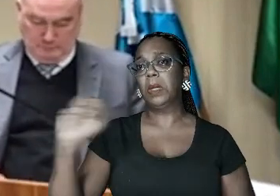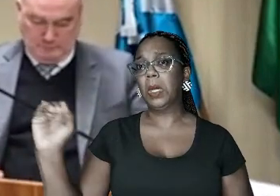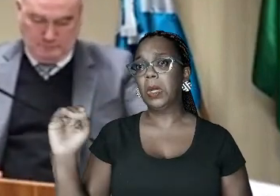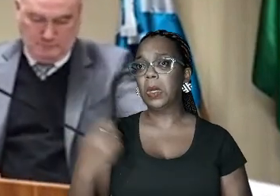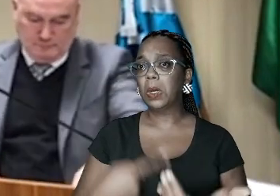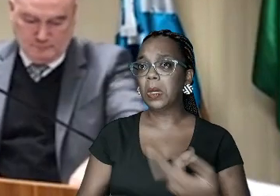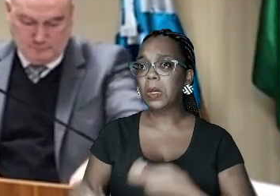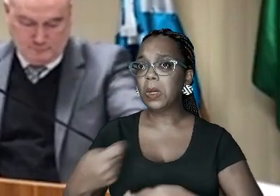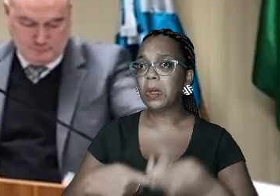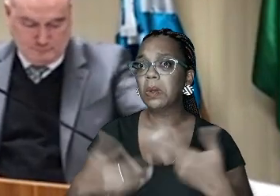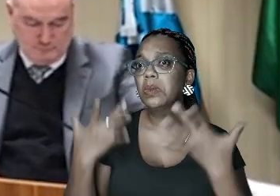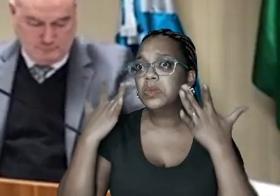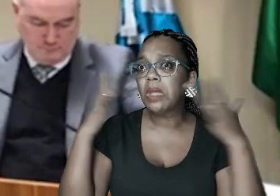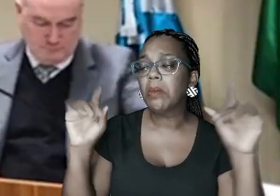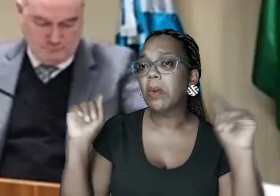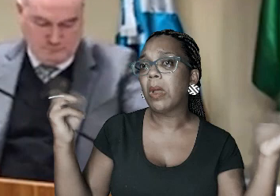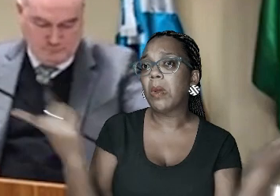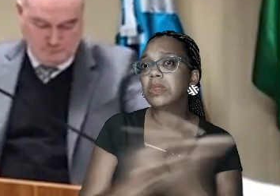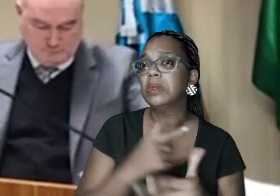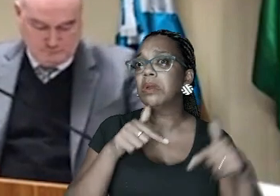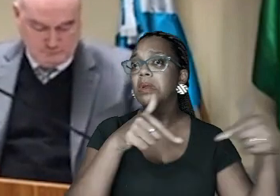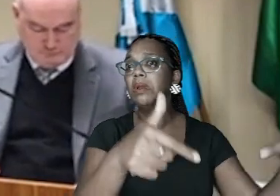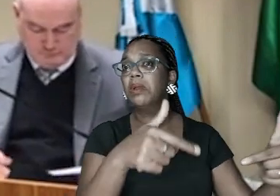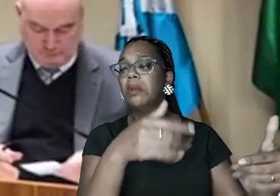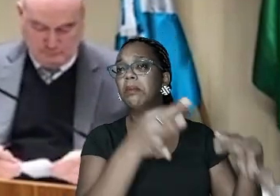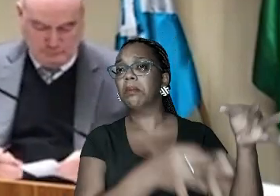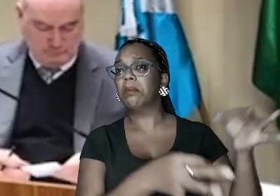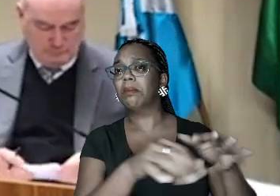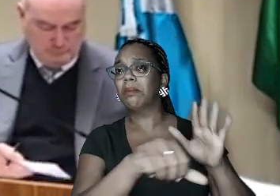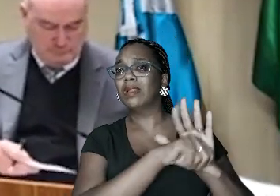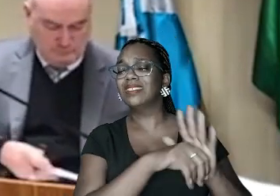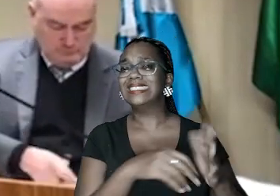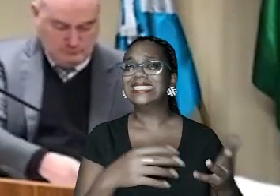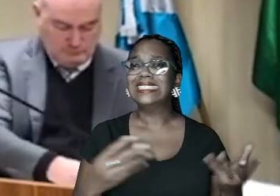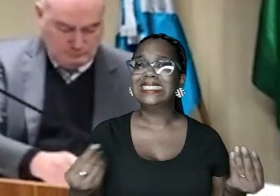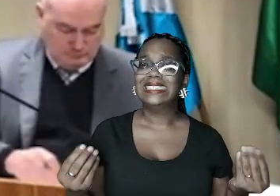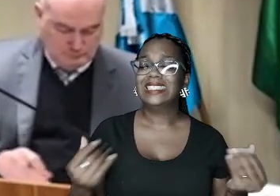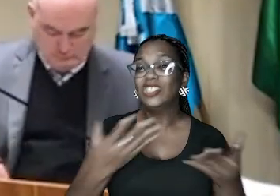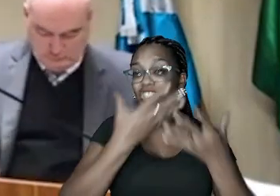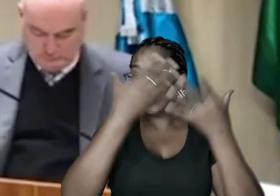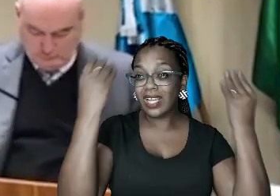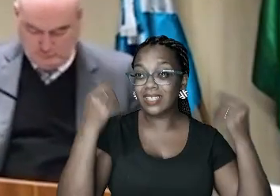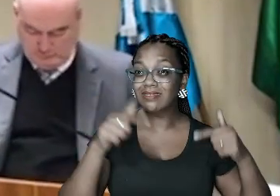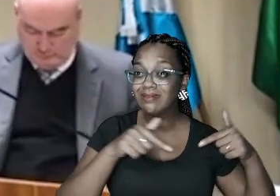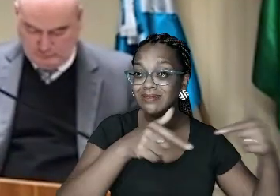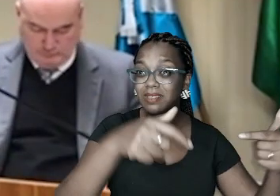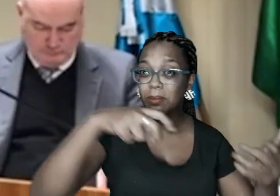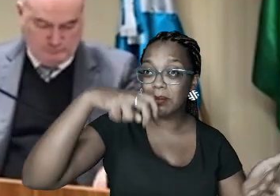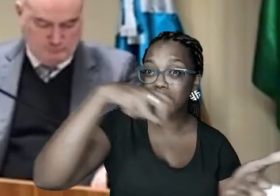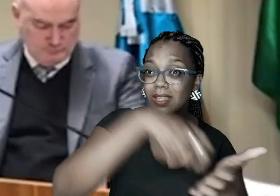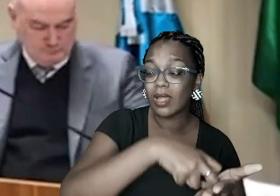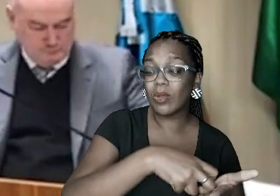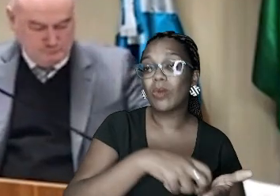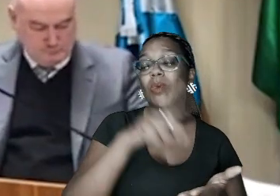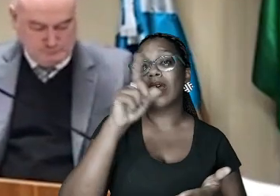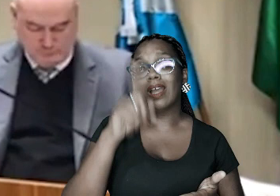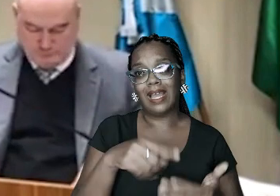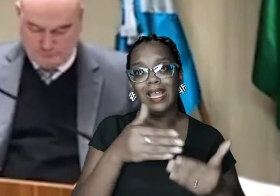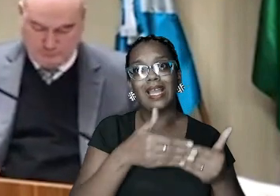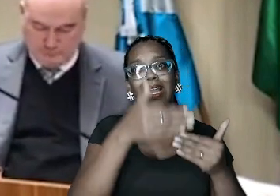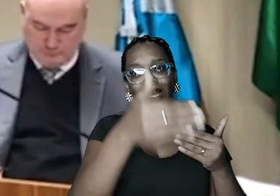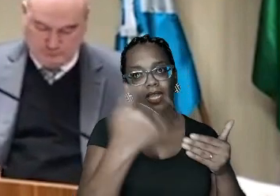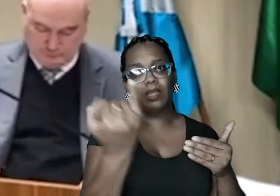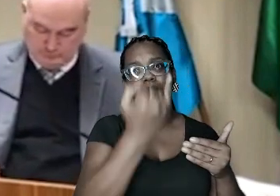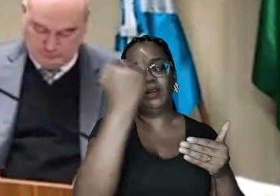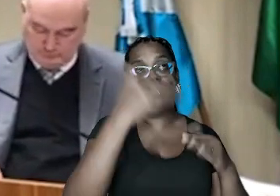o que aconteceu na execução penal né a gente sempre se esquece da execução penal e a execução penal das fases mais importantes do processo